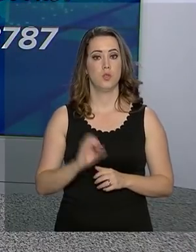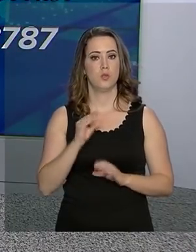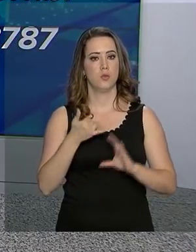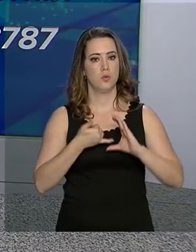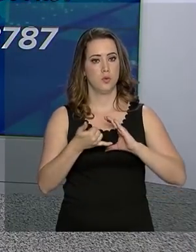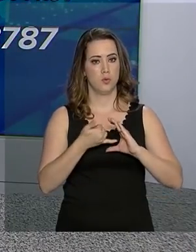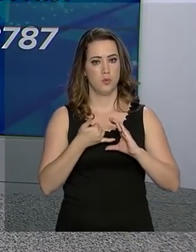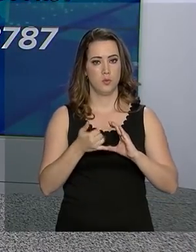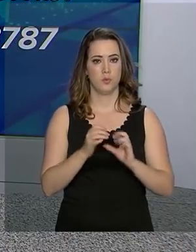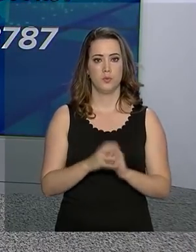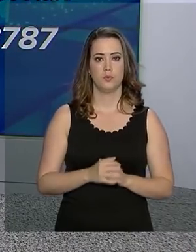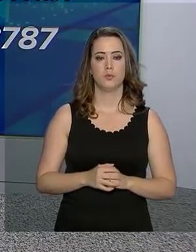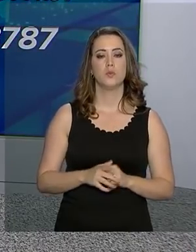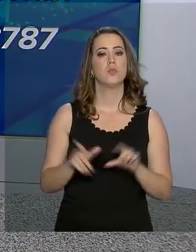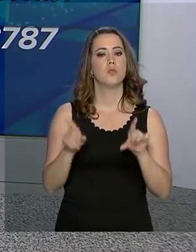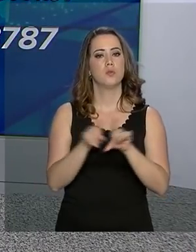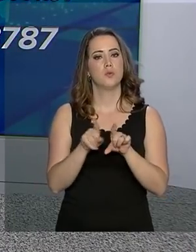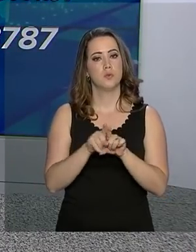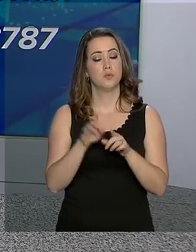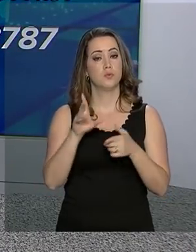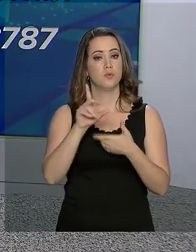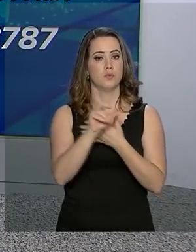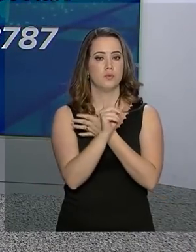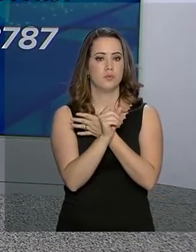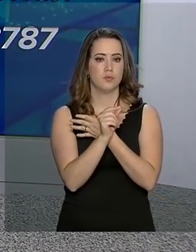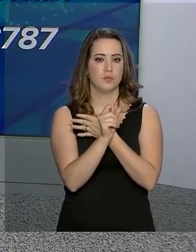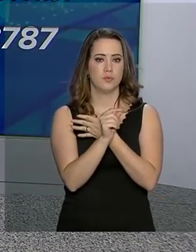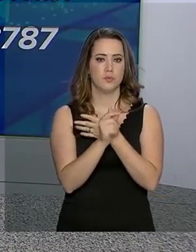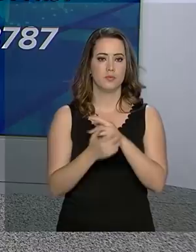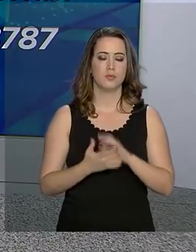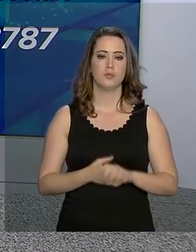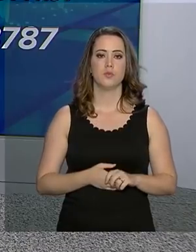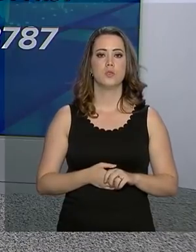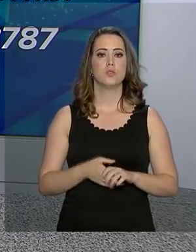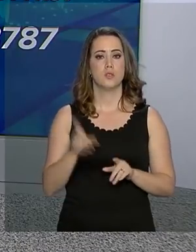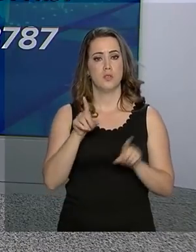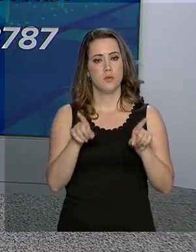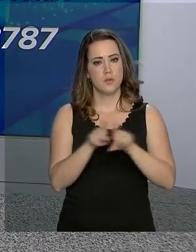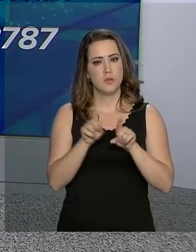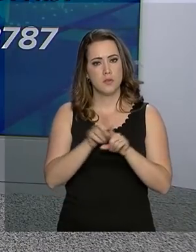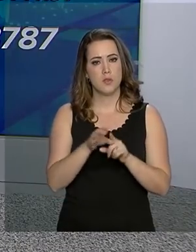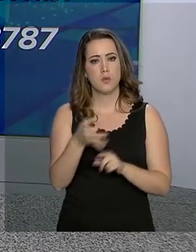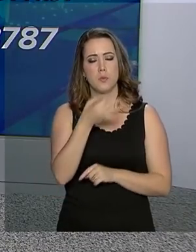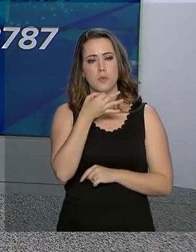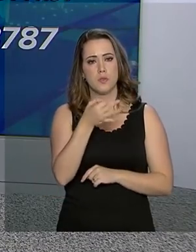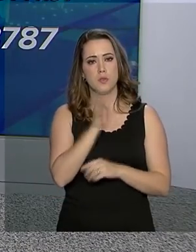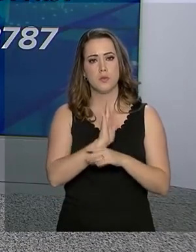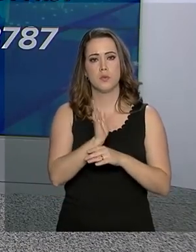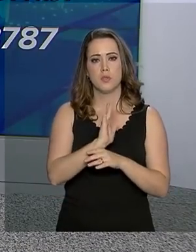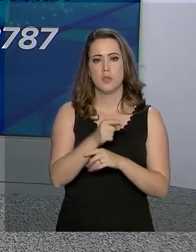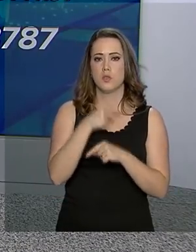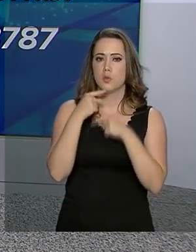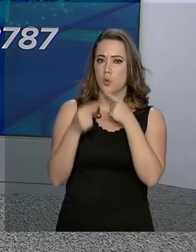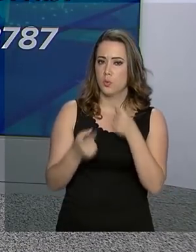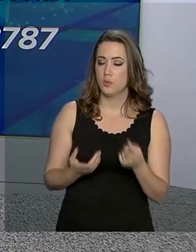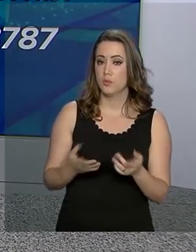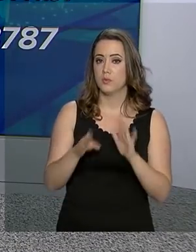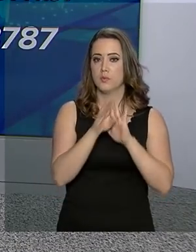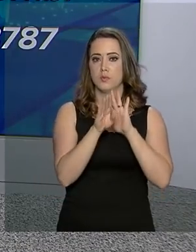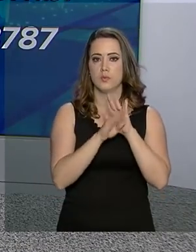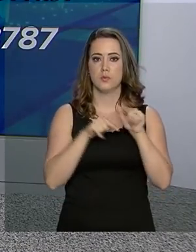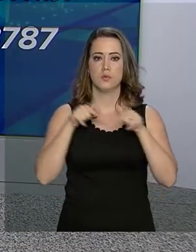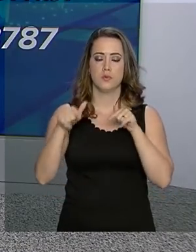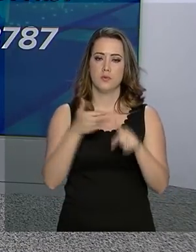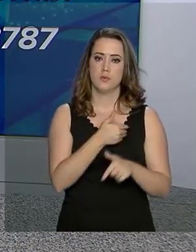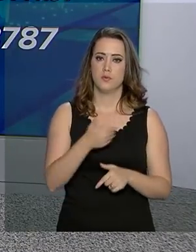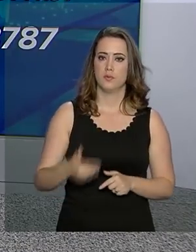e pelo canal no YouTube. Acesse também o nosso perfil no Twitter. E você pode ainda mandar sugestões de reportagens e dúvidas